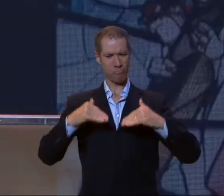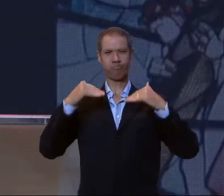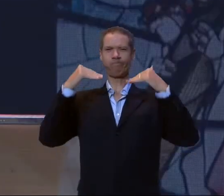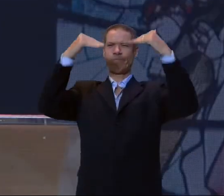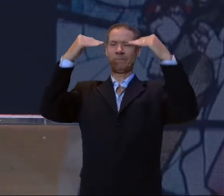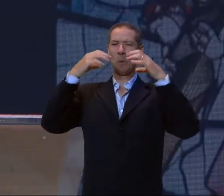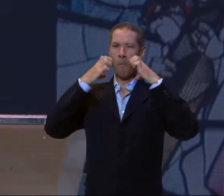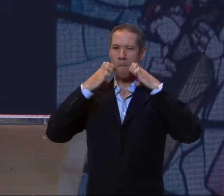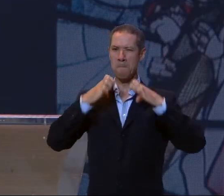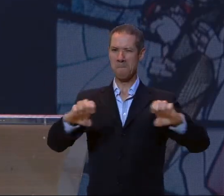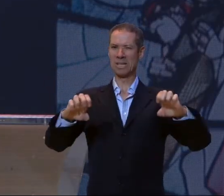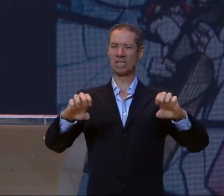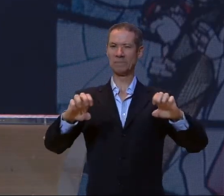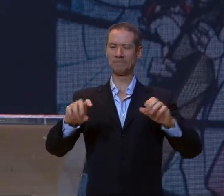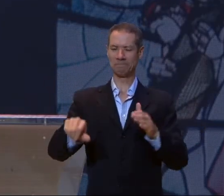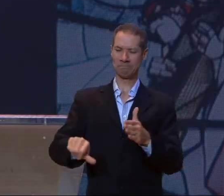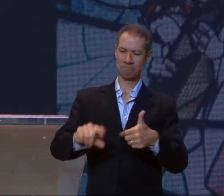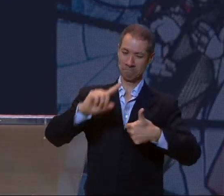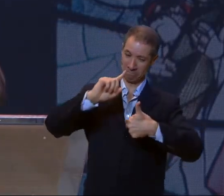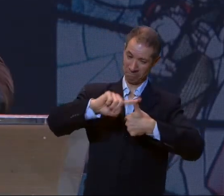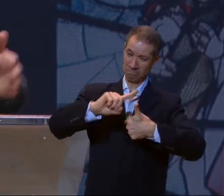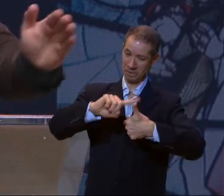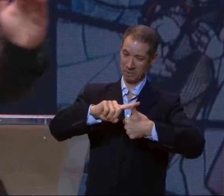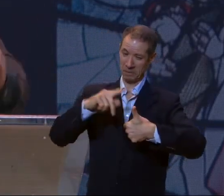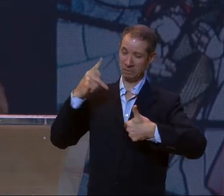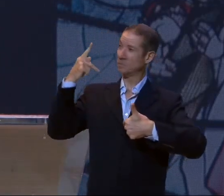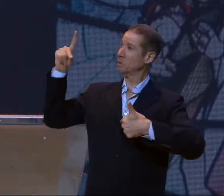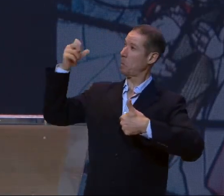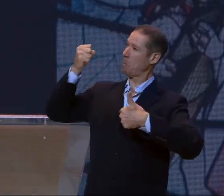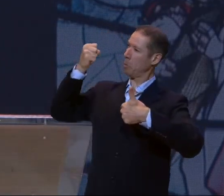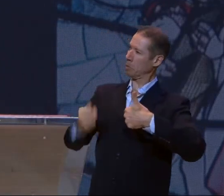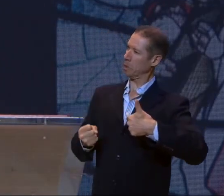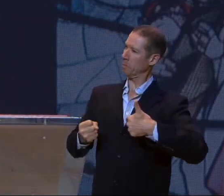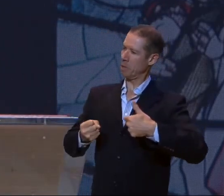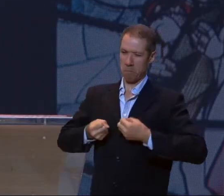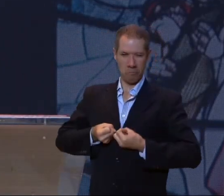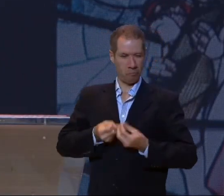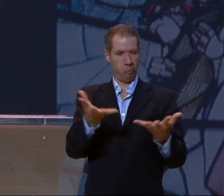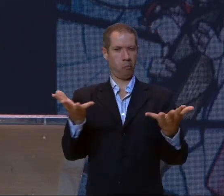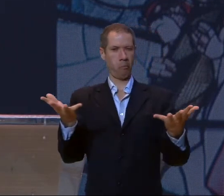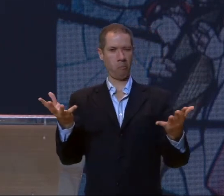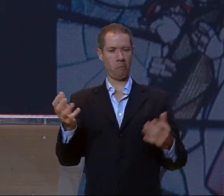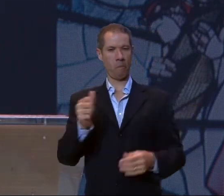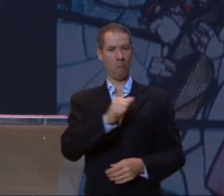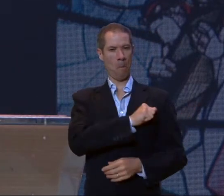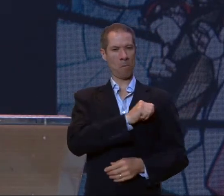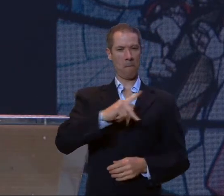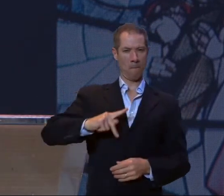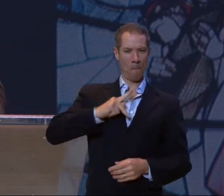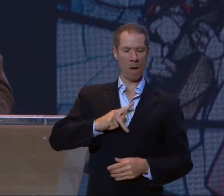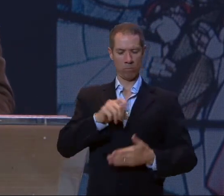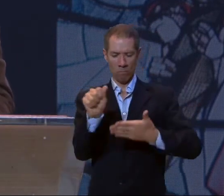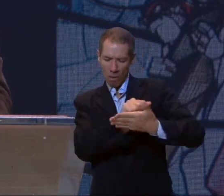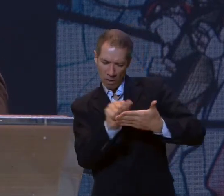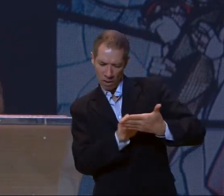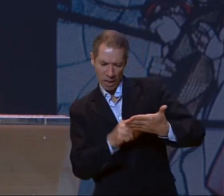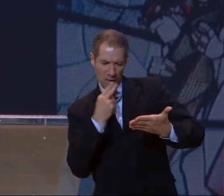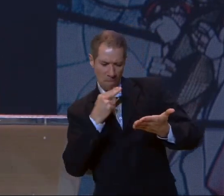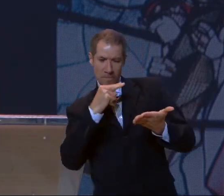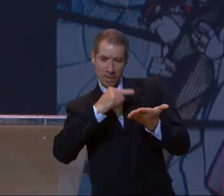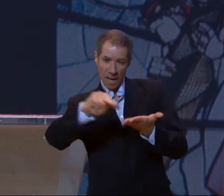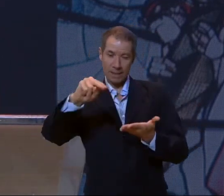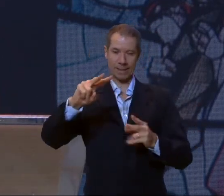sobrenatural do Evangelho. Em primeiro lugar, o seu poder de influência. O apóstolo Paulo, quando escreve essa carta, ele está